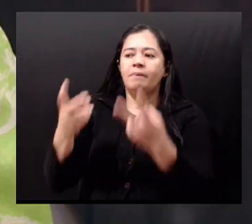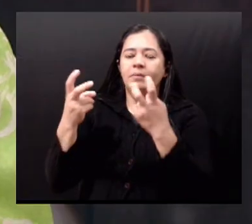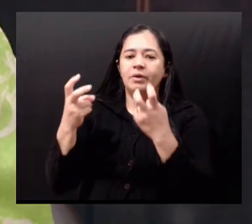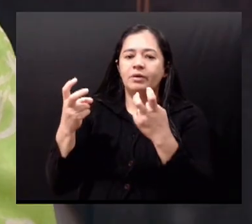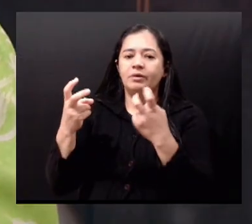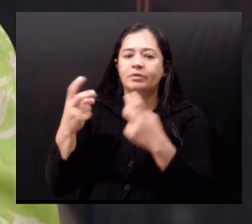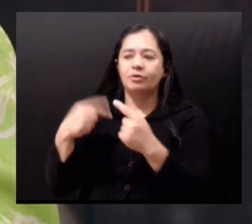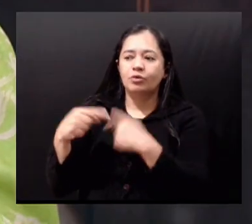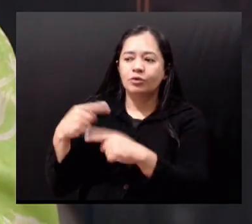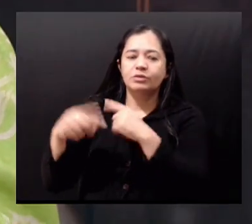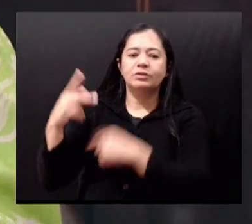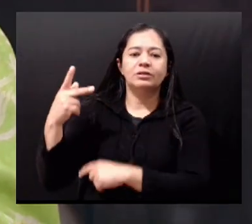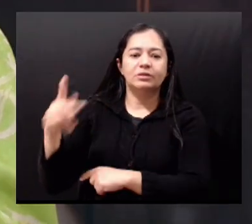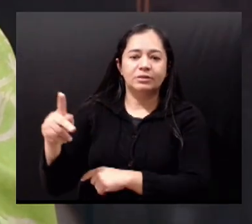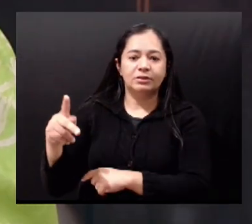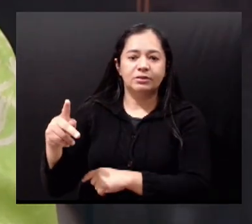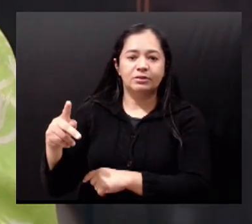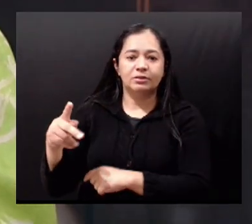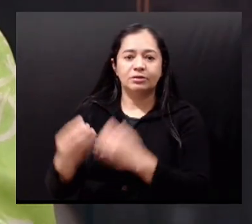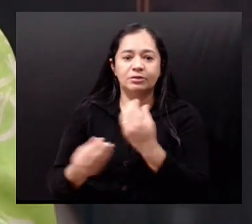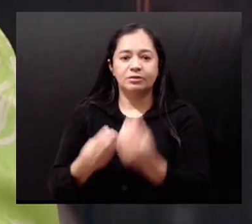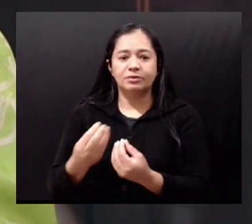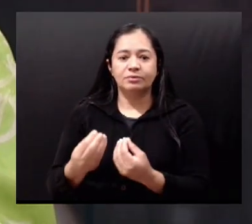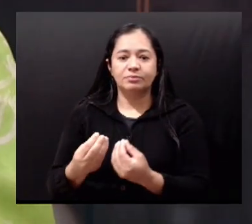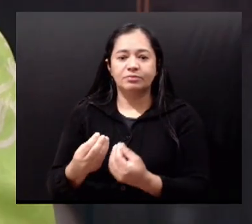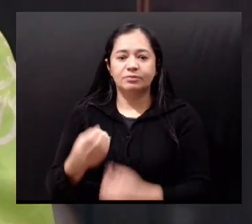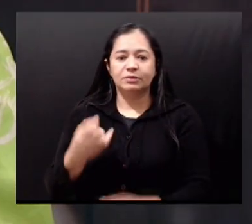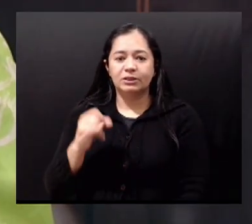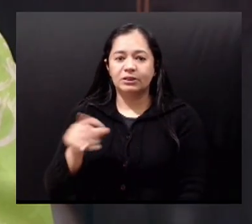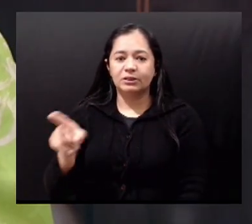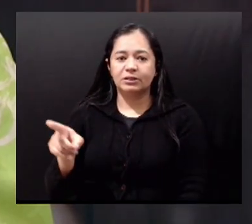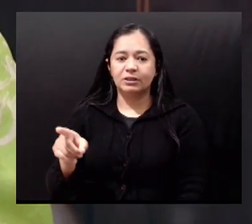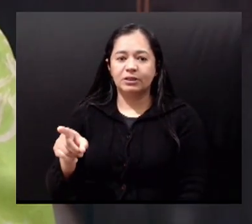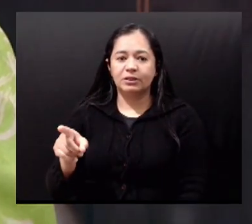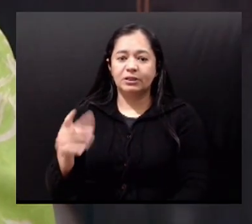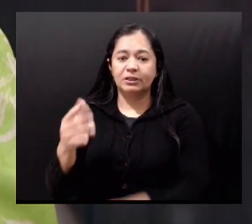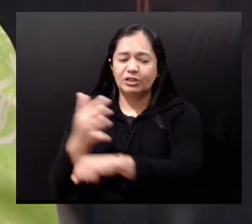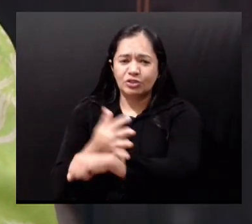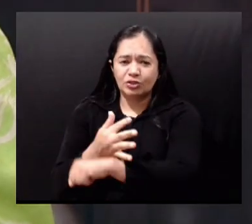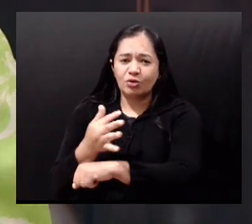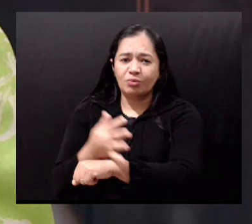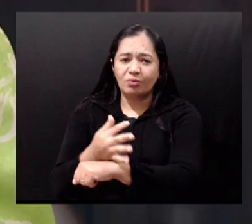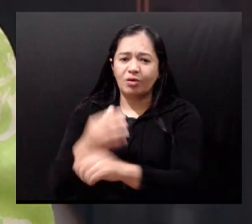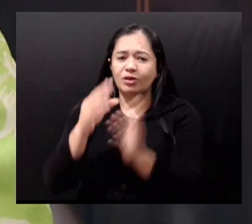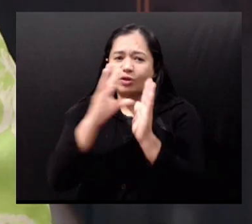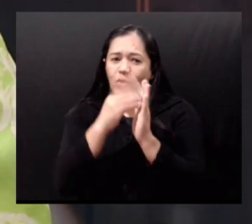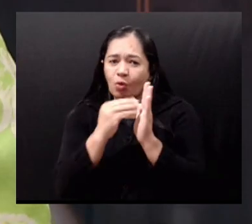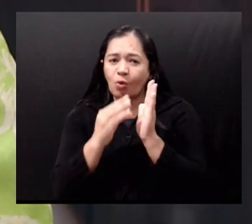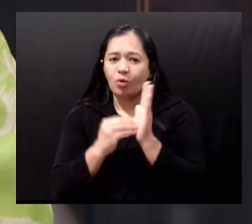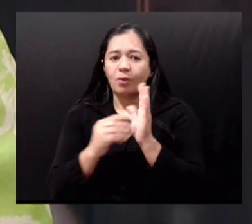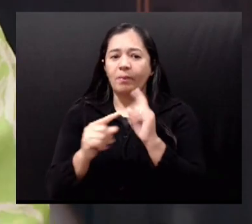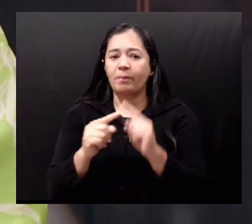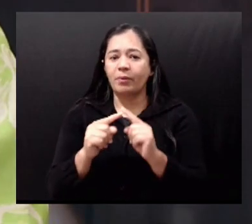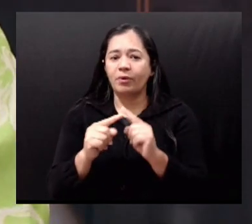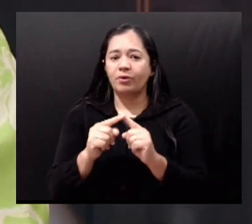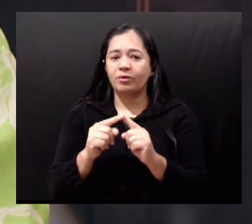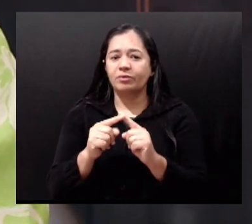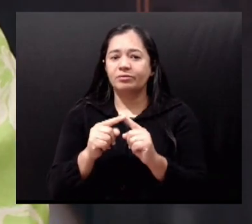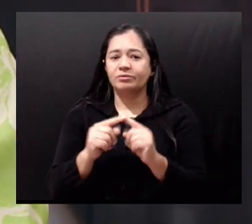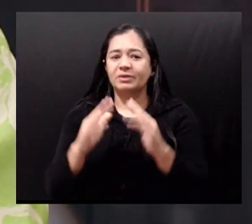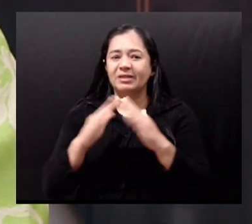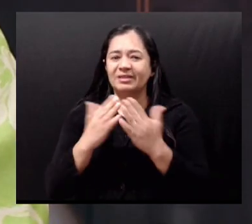desenvolvimento e, se eles estão dando conta desses conteúdos, porque o rendimento